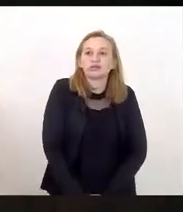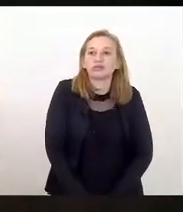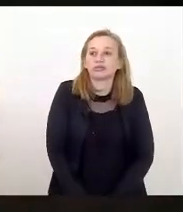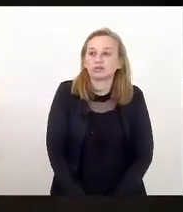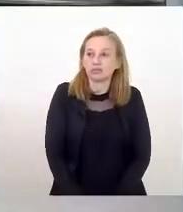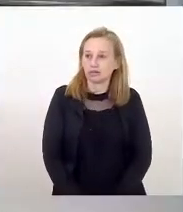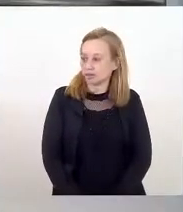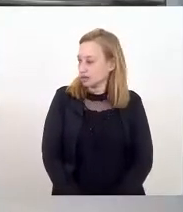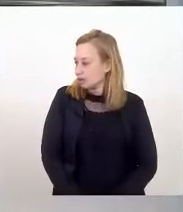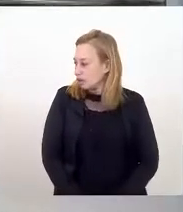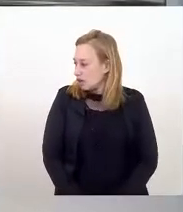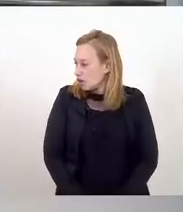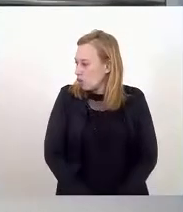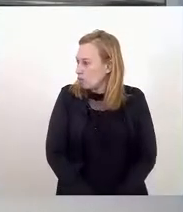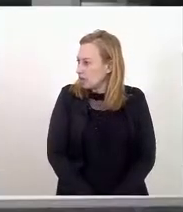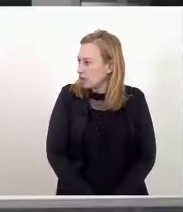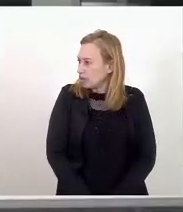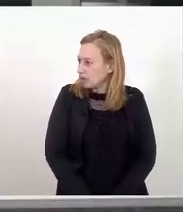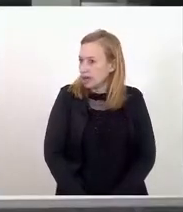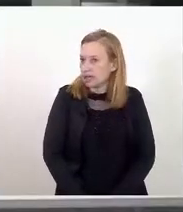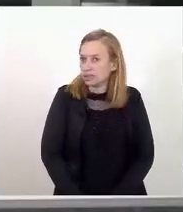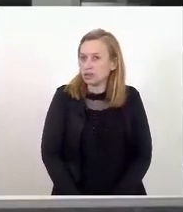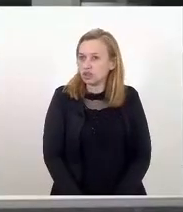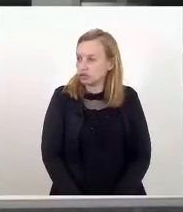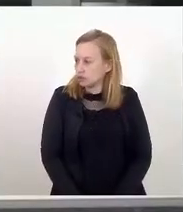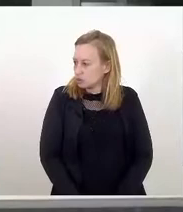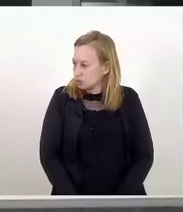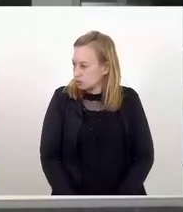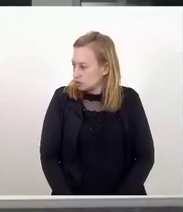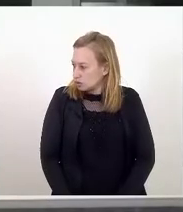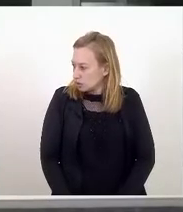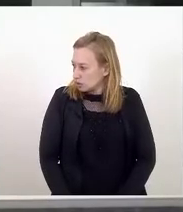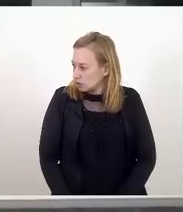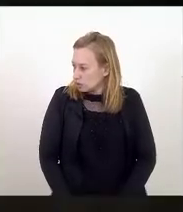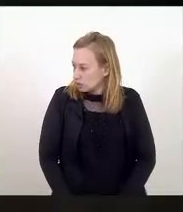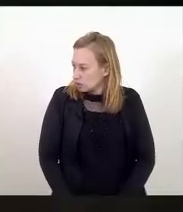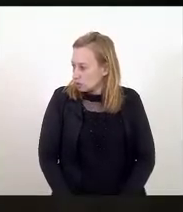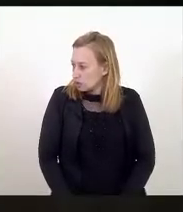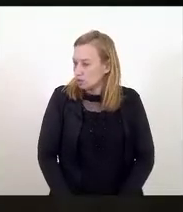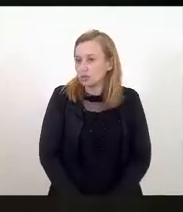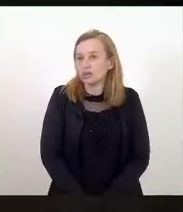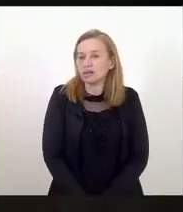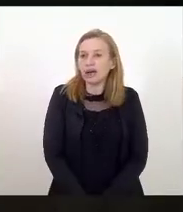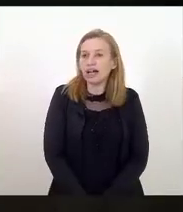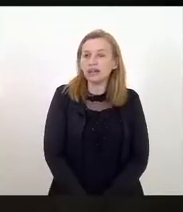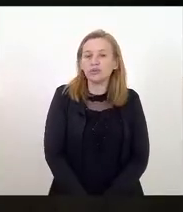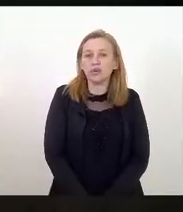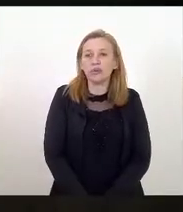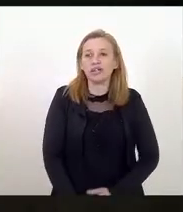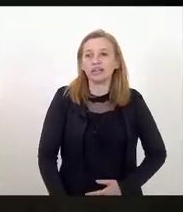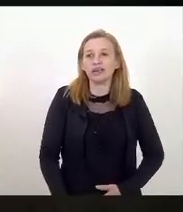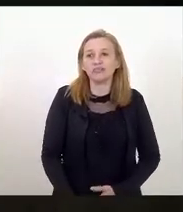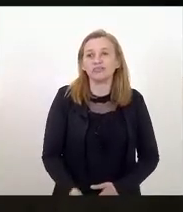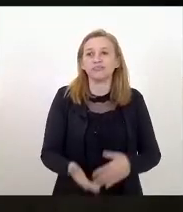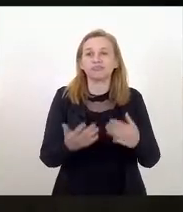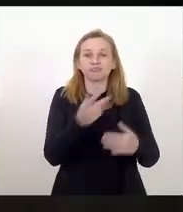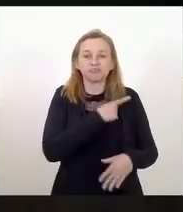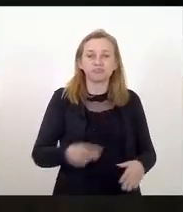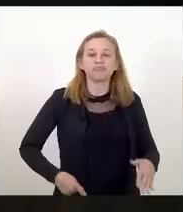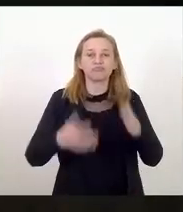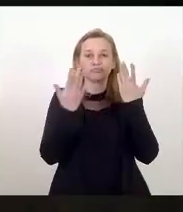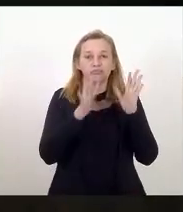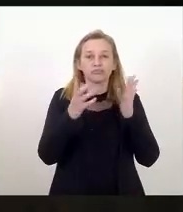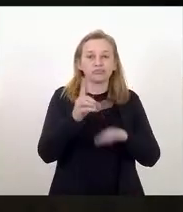agradece os parlamentares que retiraram as emendas e parabeniza o doutor